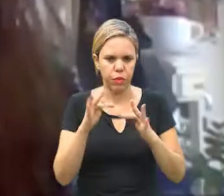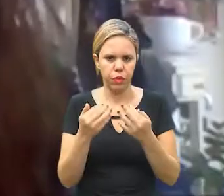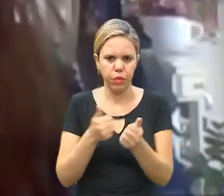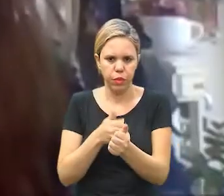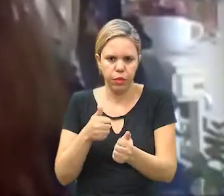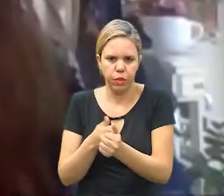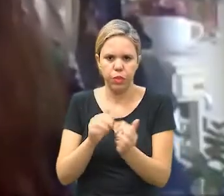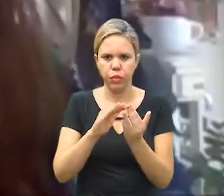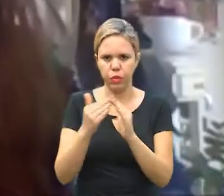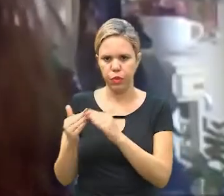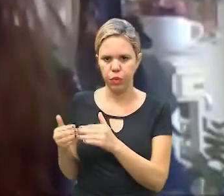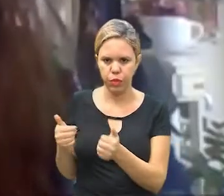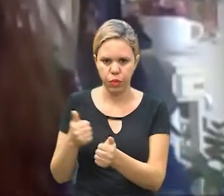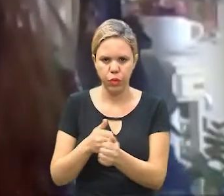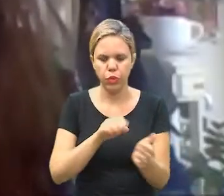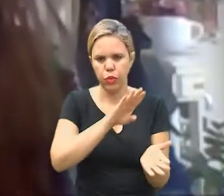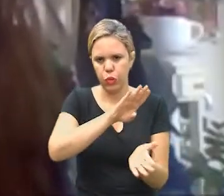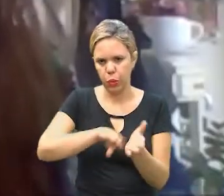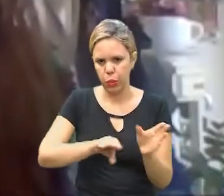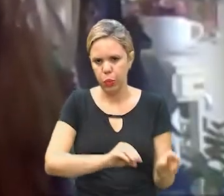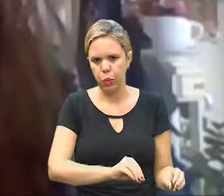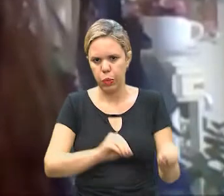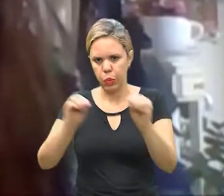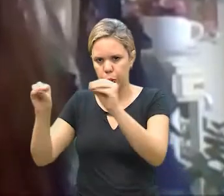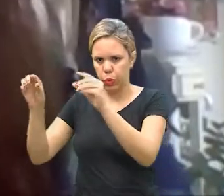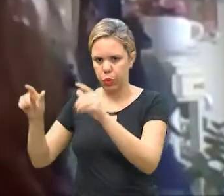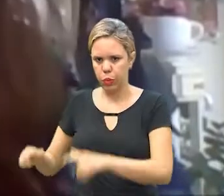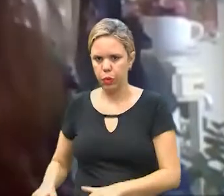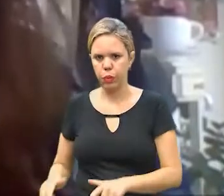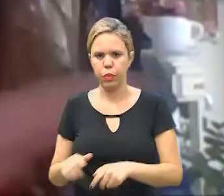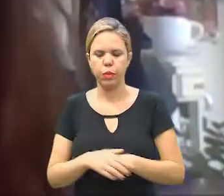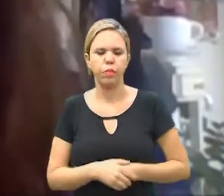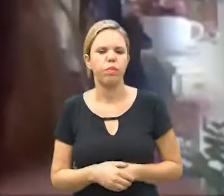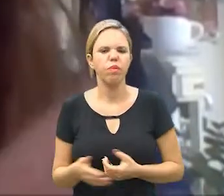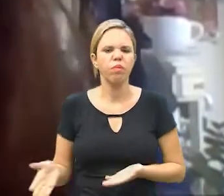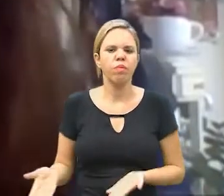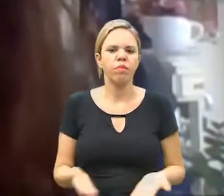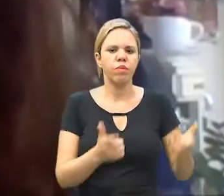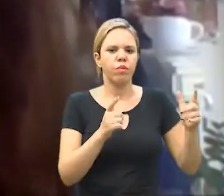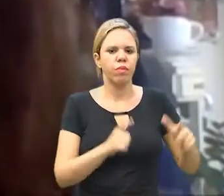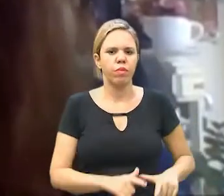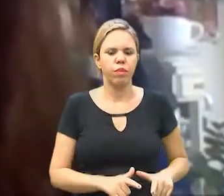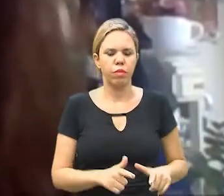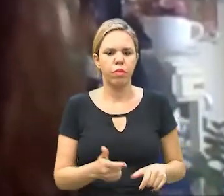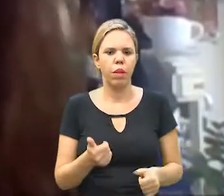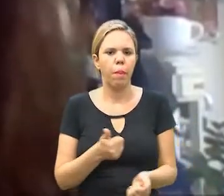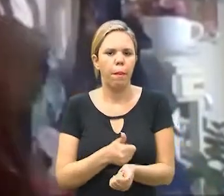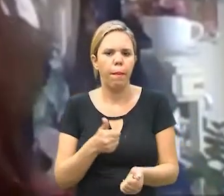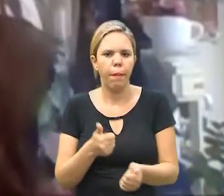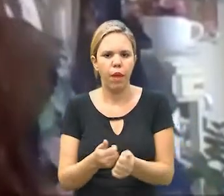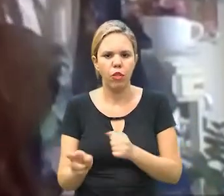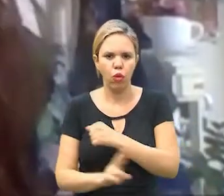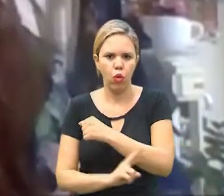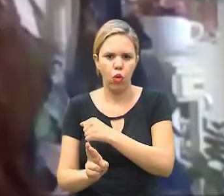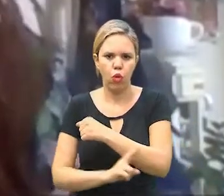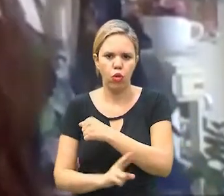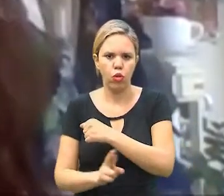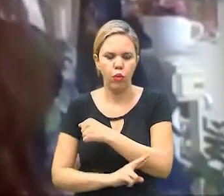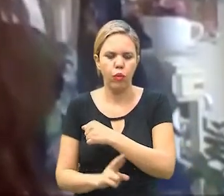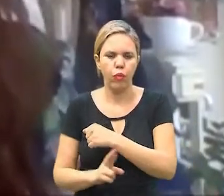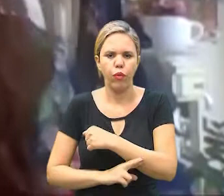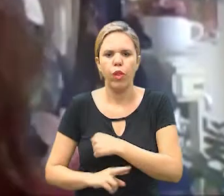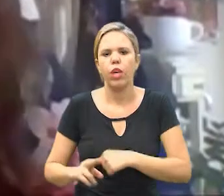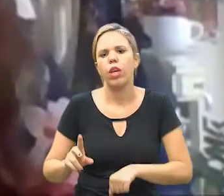em favelas foram retiradas daquele local e levadas para as margens da rodovia Dom Pedro